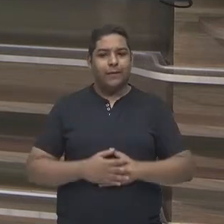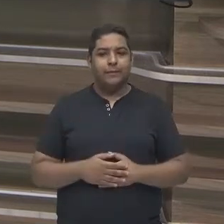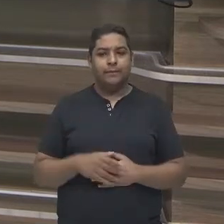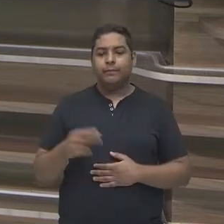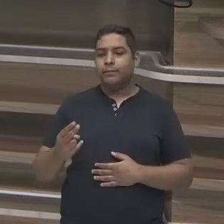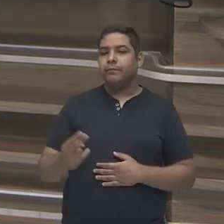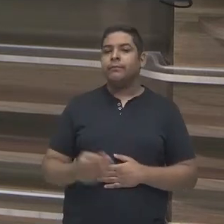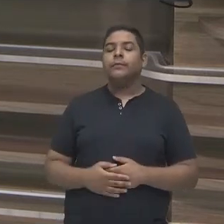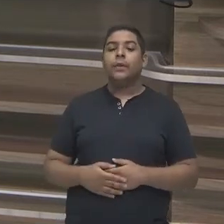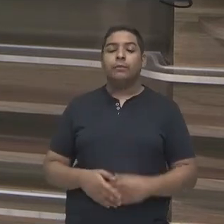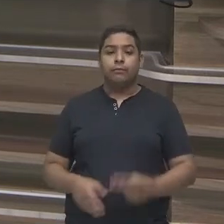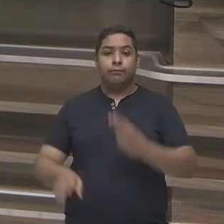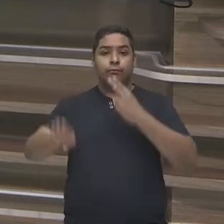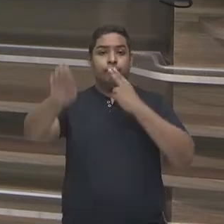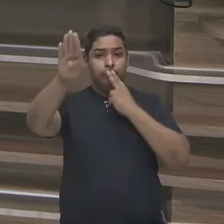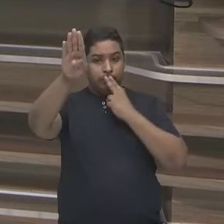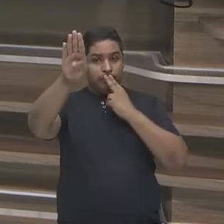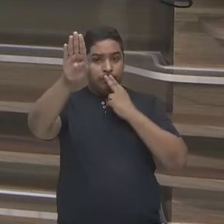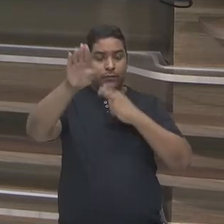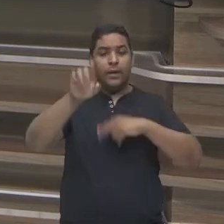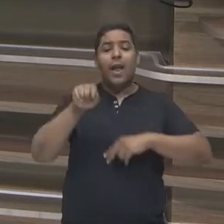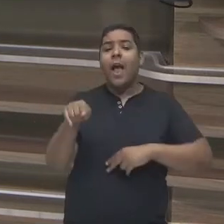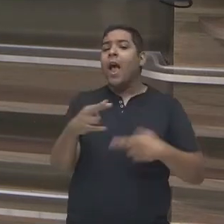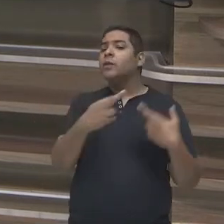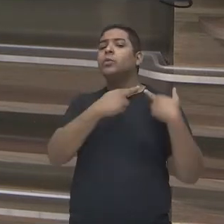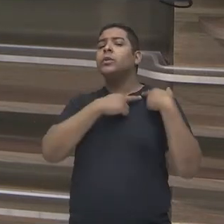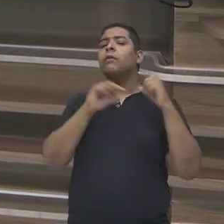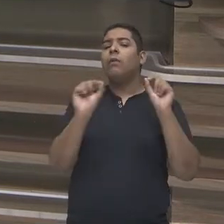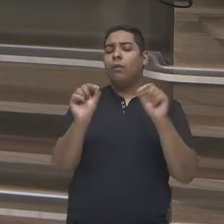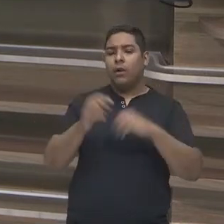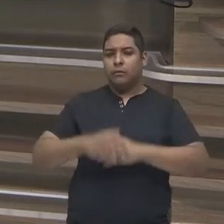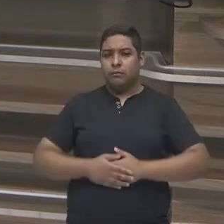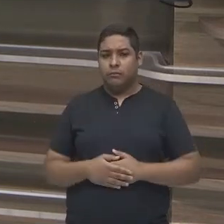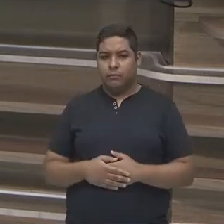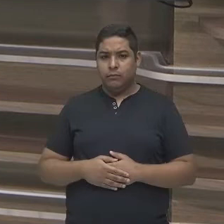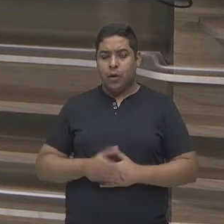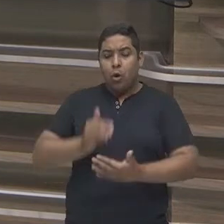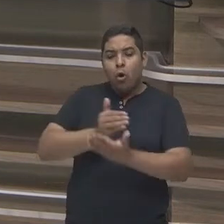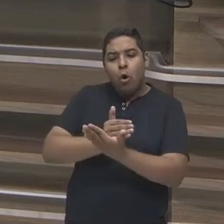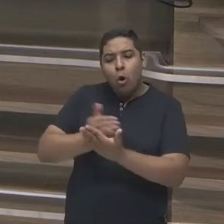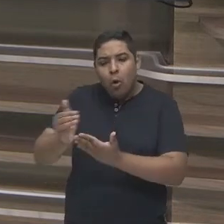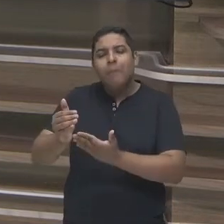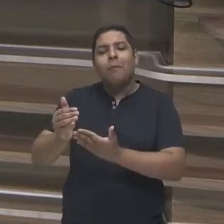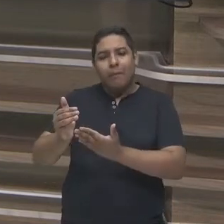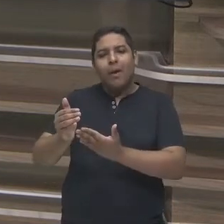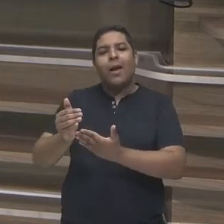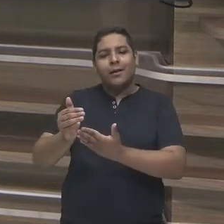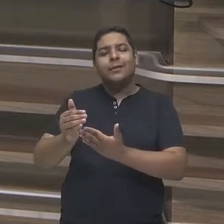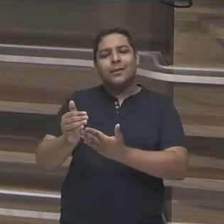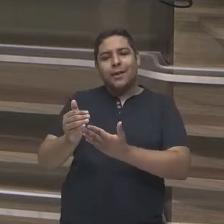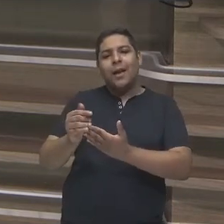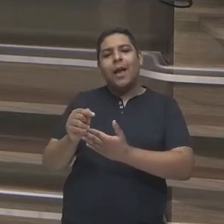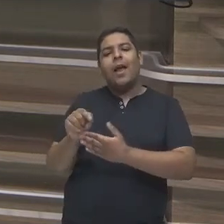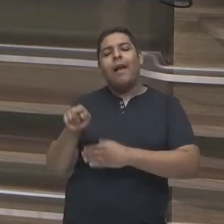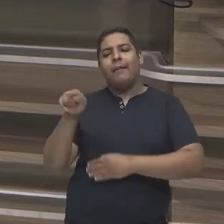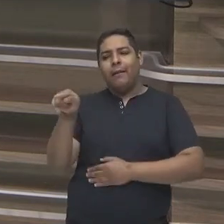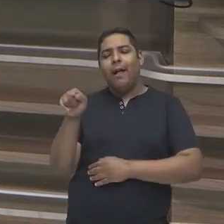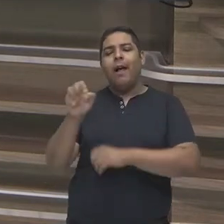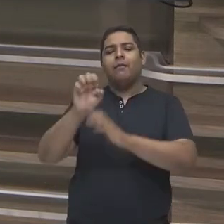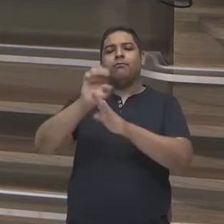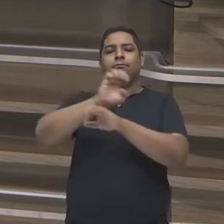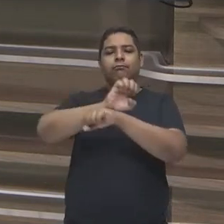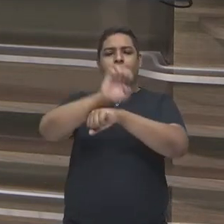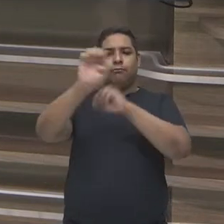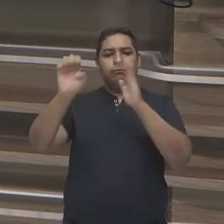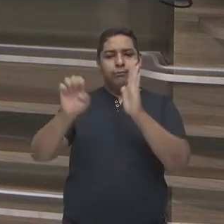Adolf Hitler, ele vai ser ali a pessoa responsável por iniciar o regime totalitário na Alemanha. Mas antes disso, é